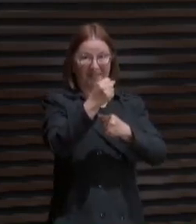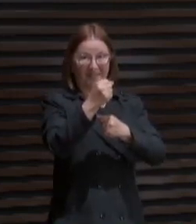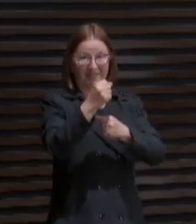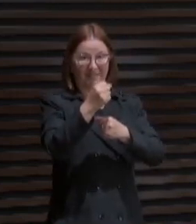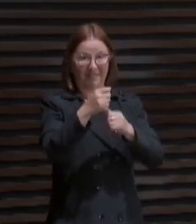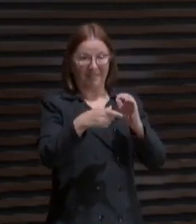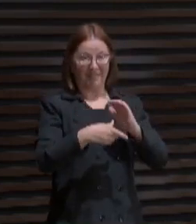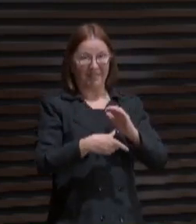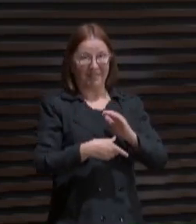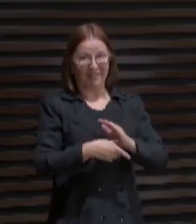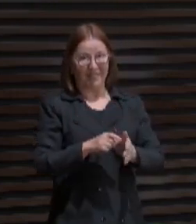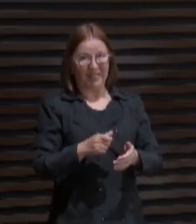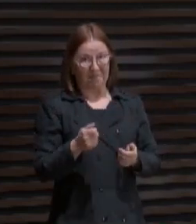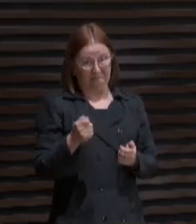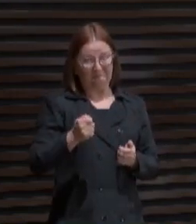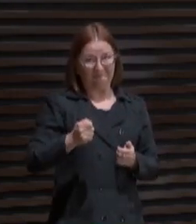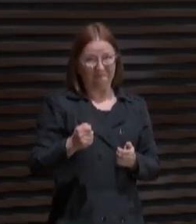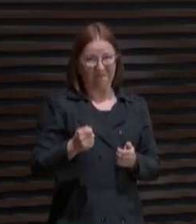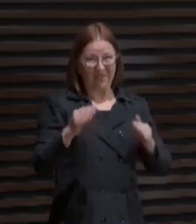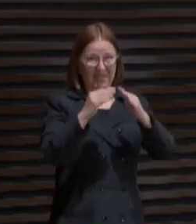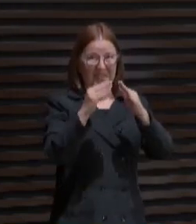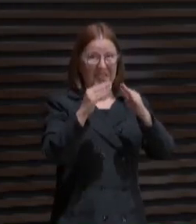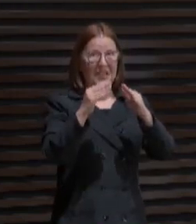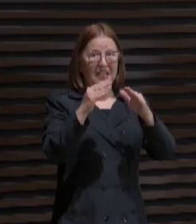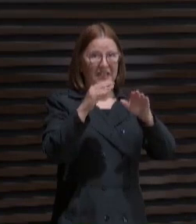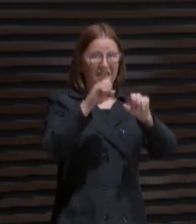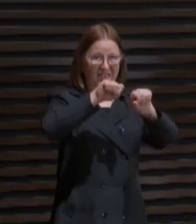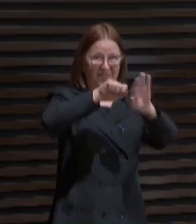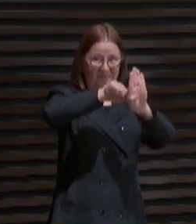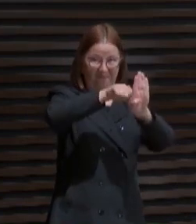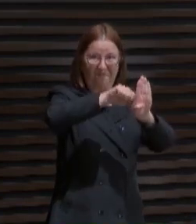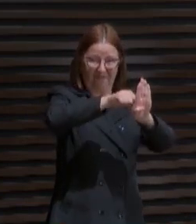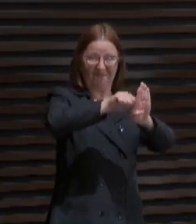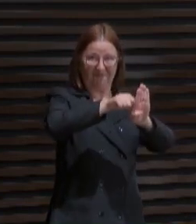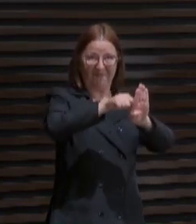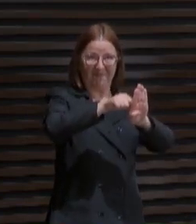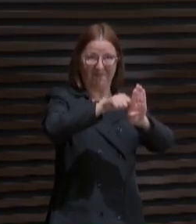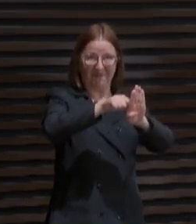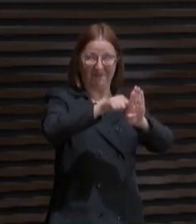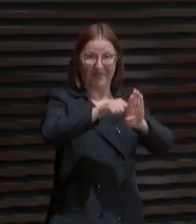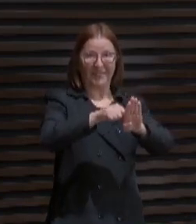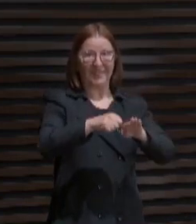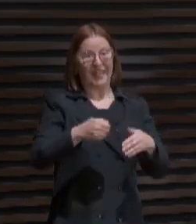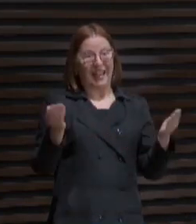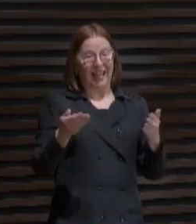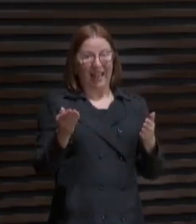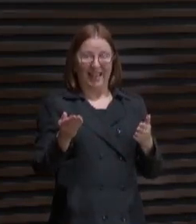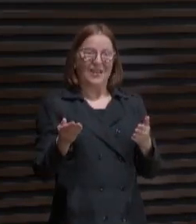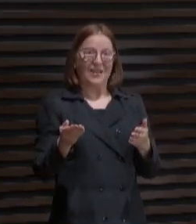covardes trancados numa casa a mártires, que vão morrer pelo Evangelho logo